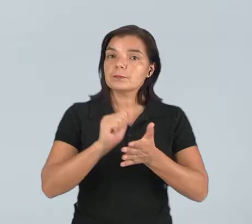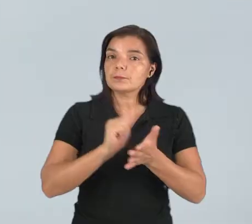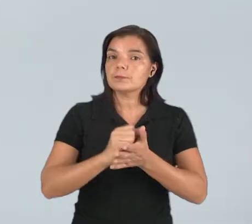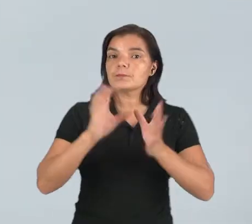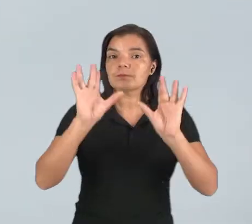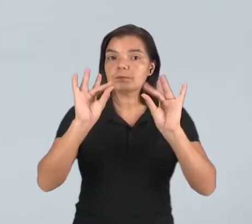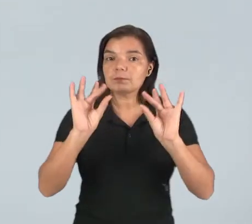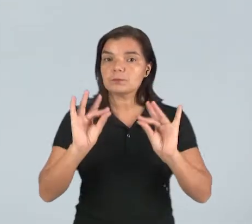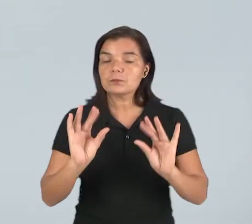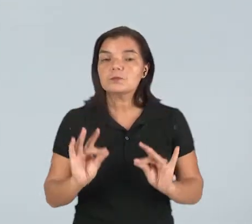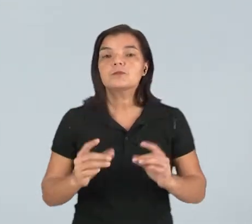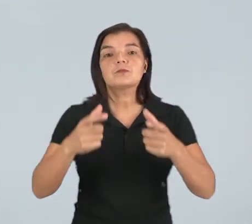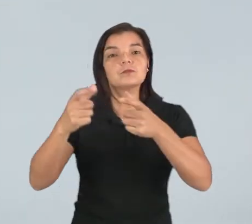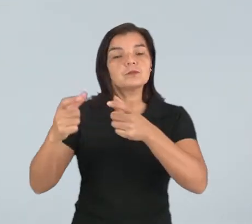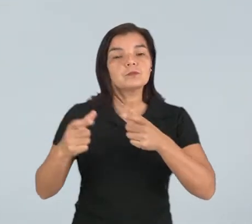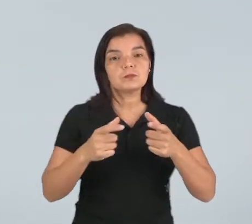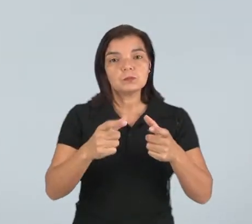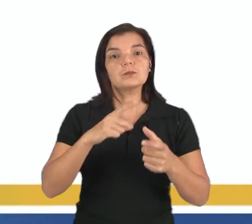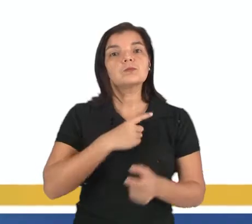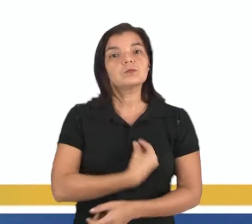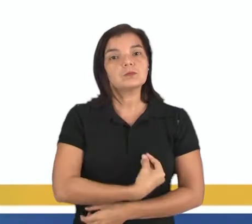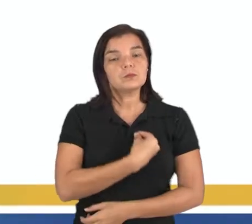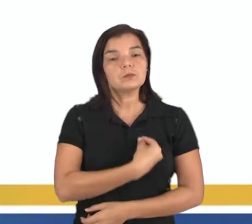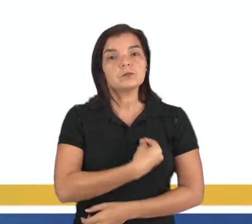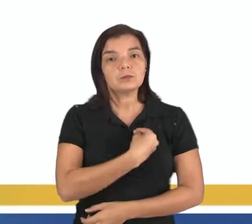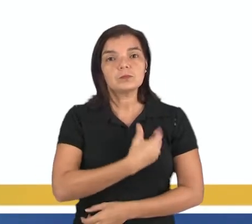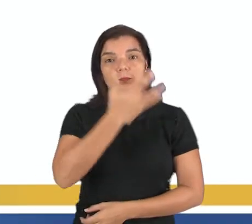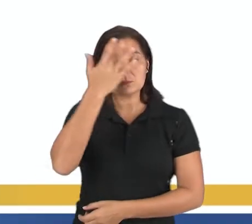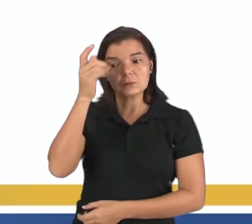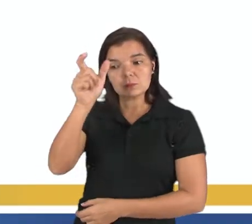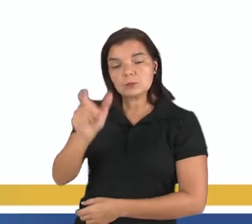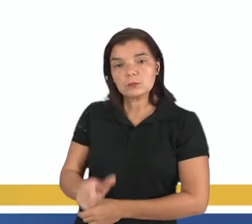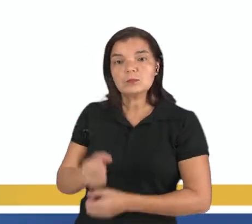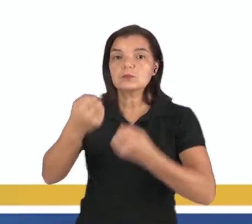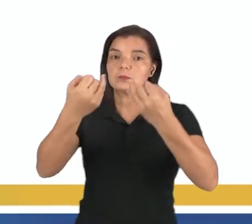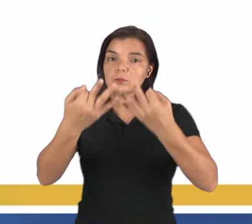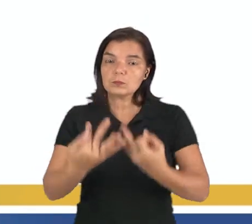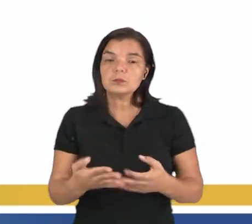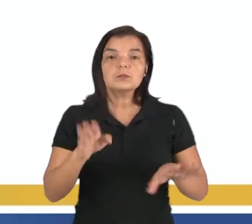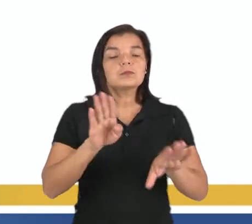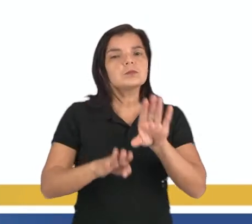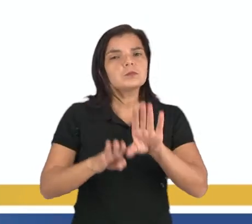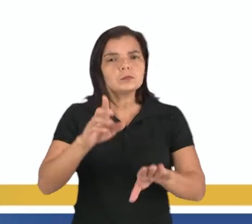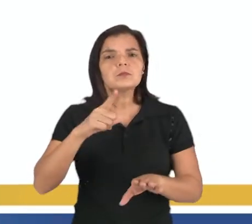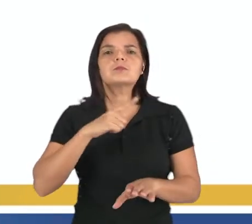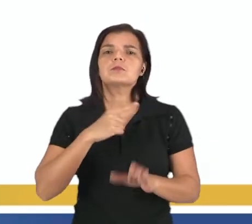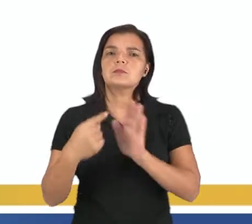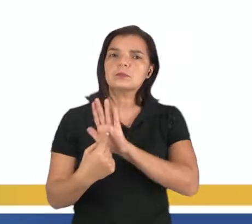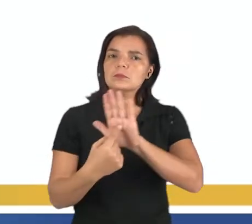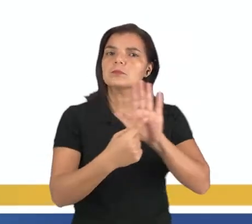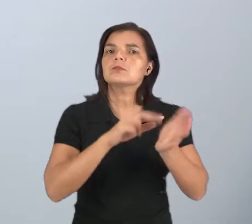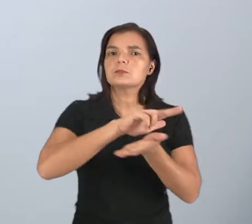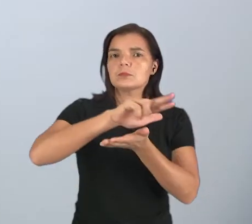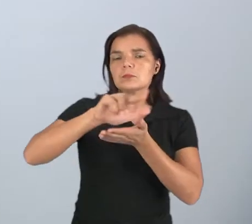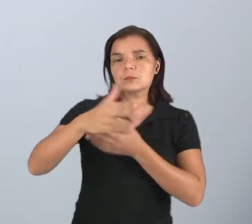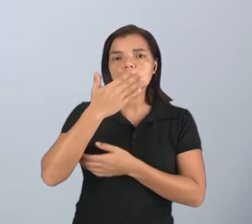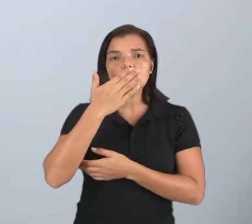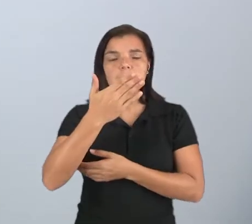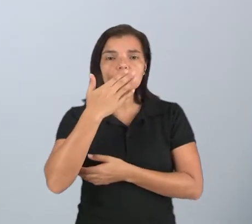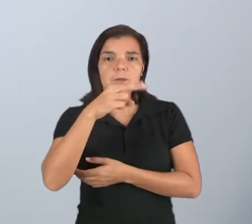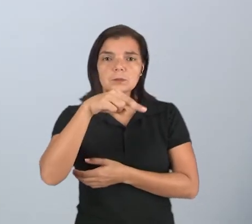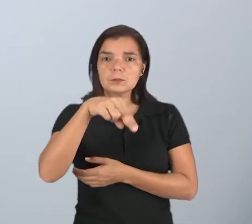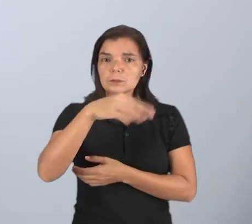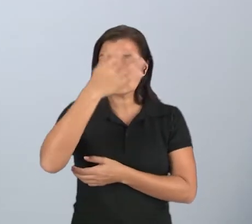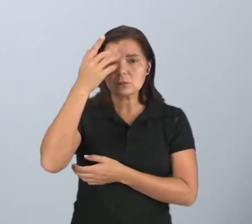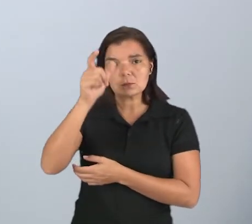desse espaço e eu tenho a presença do narrador. Embora em uma narrativa possa aparecer vários tipos de